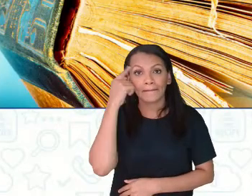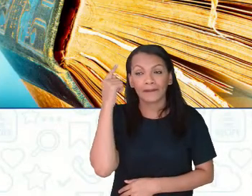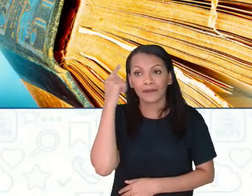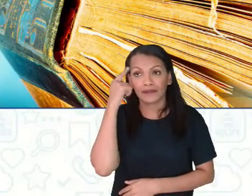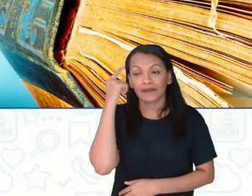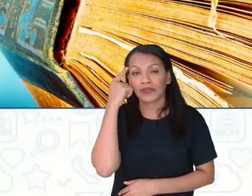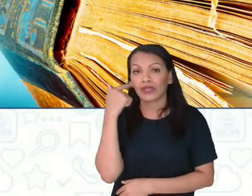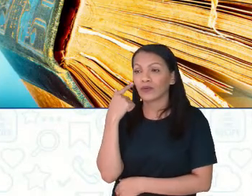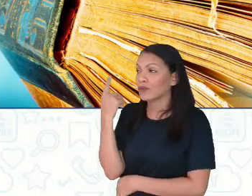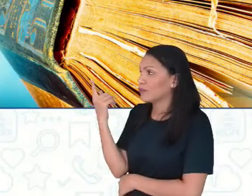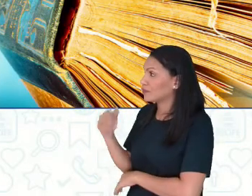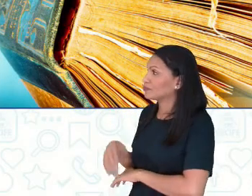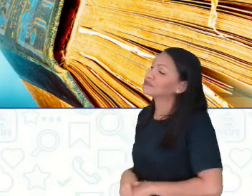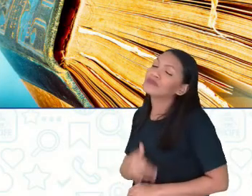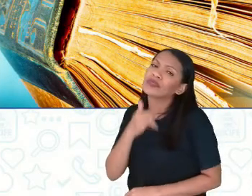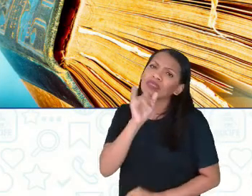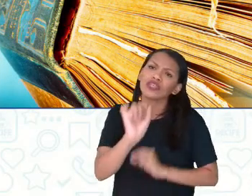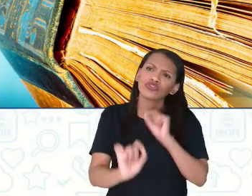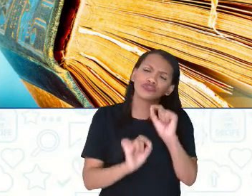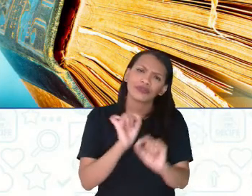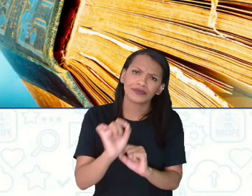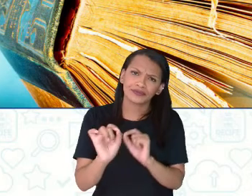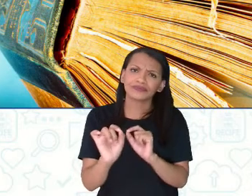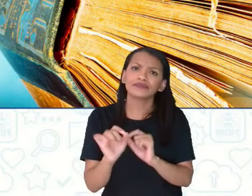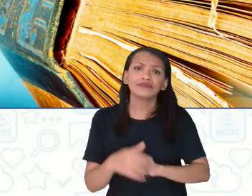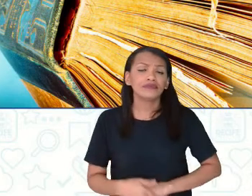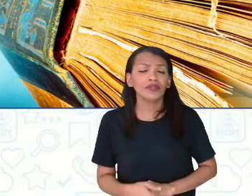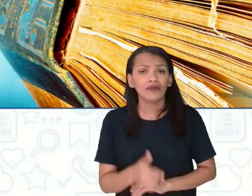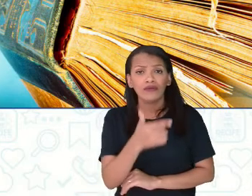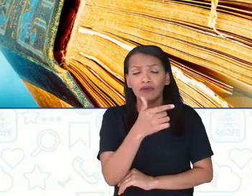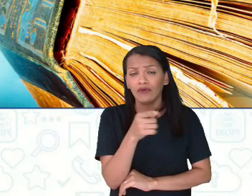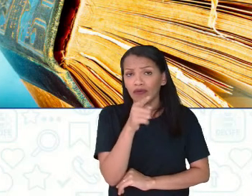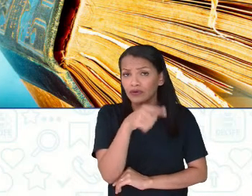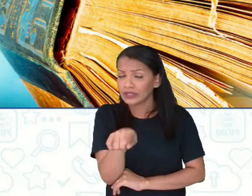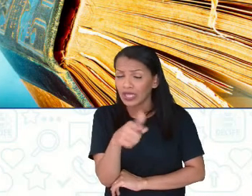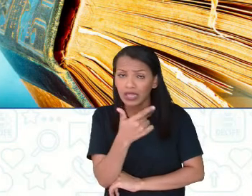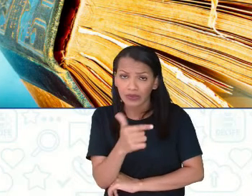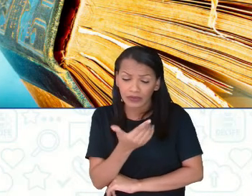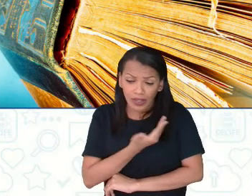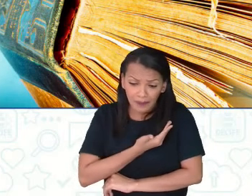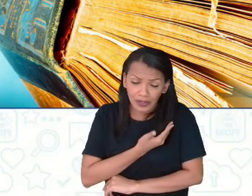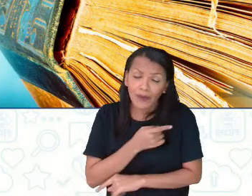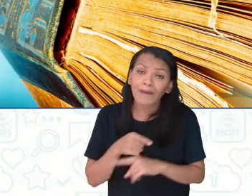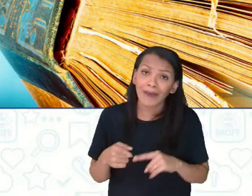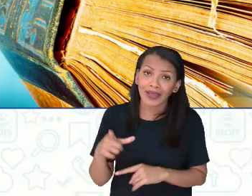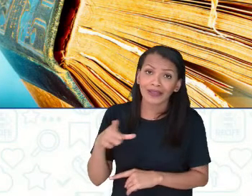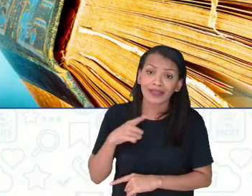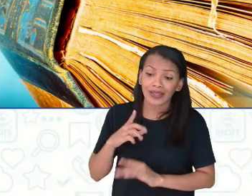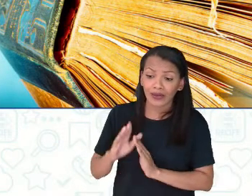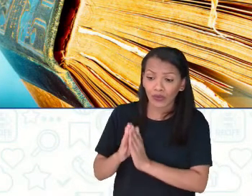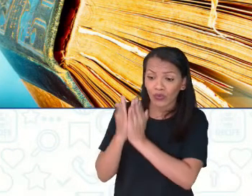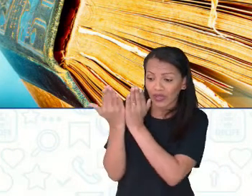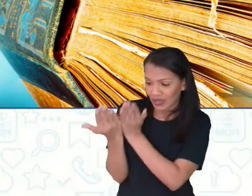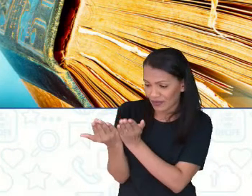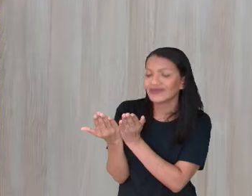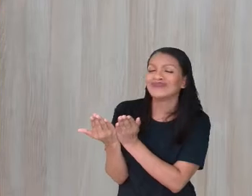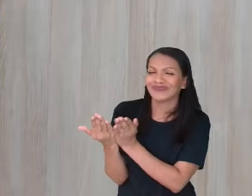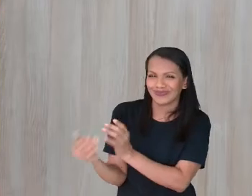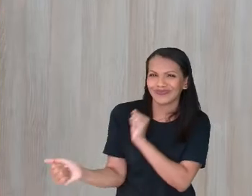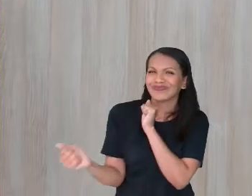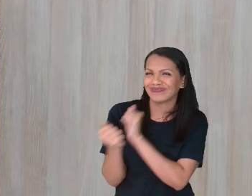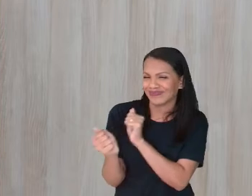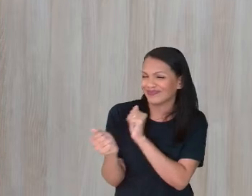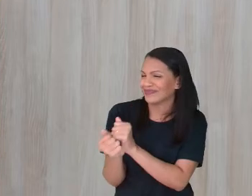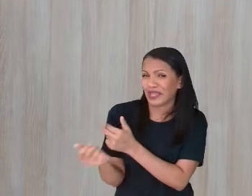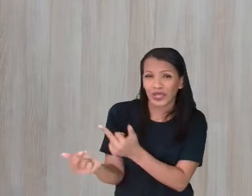Carolina Maria de Jesus, que diz que quem não tem amigo, mas tem um livro, tem uma estrada. Então, que a gente volte a ver